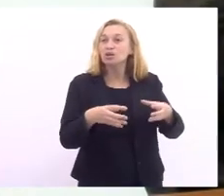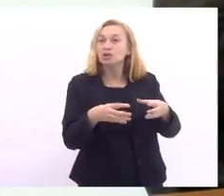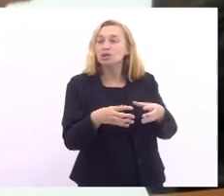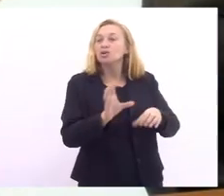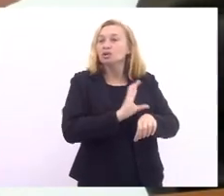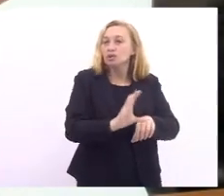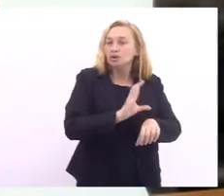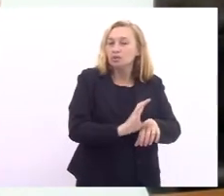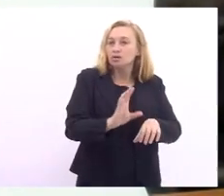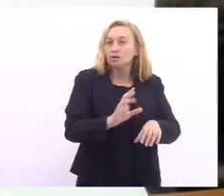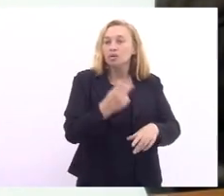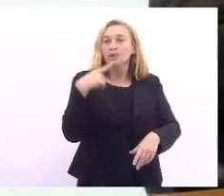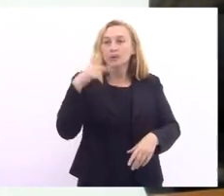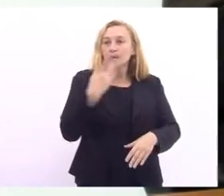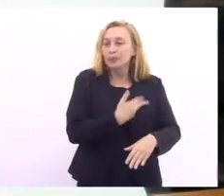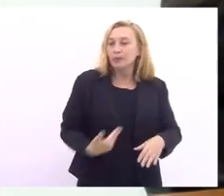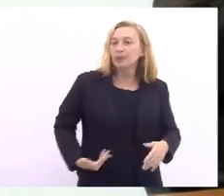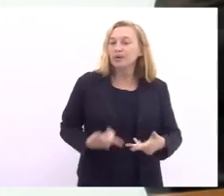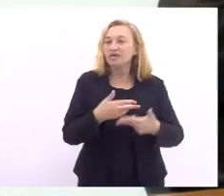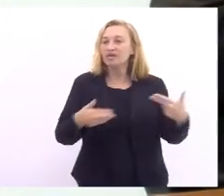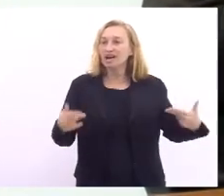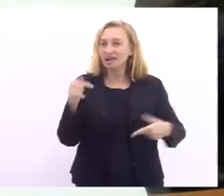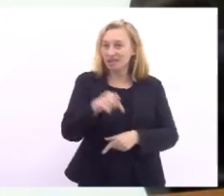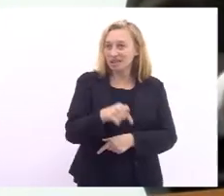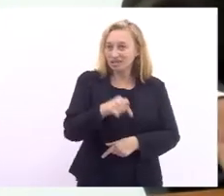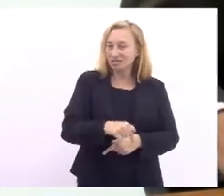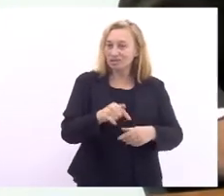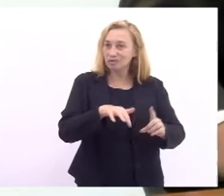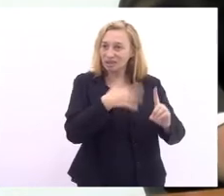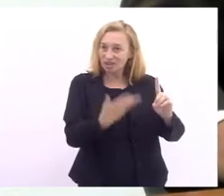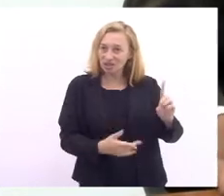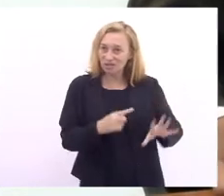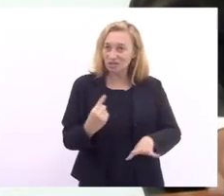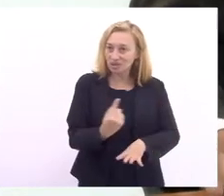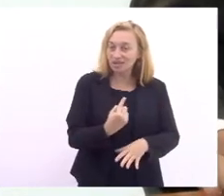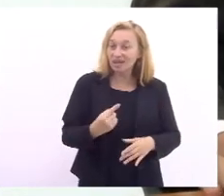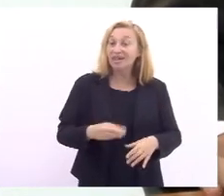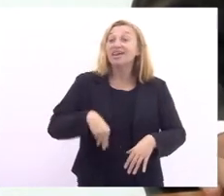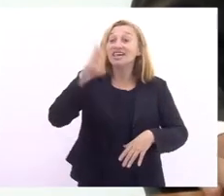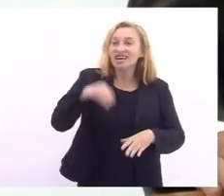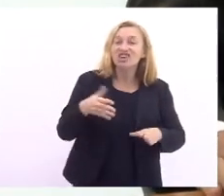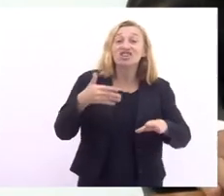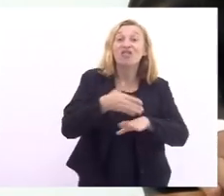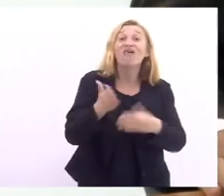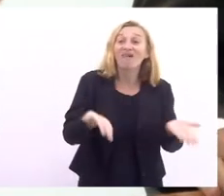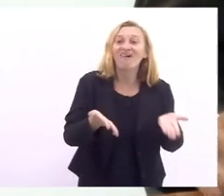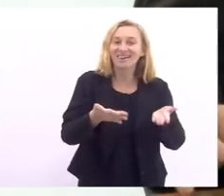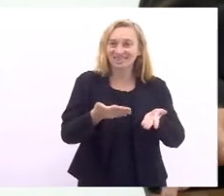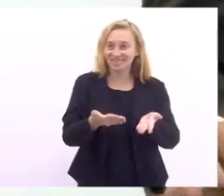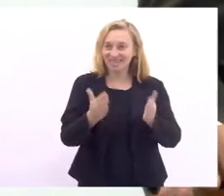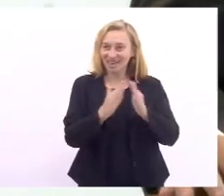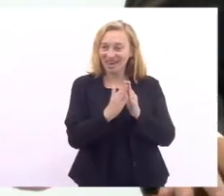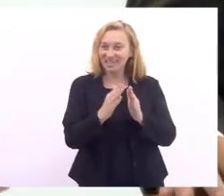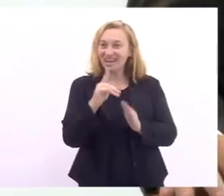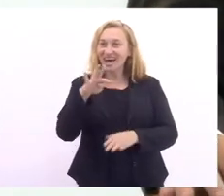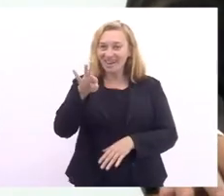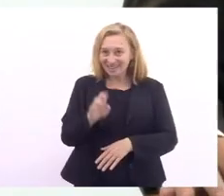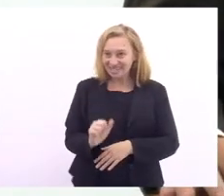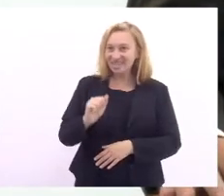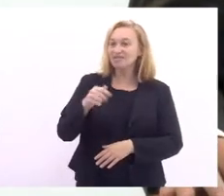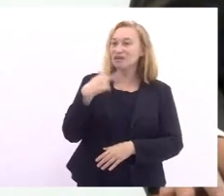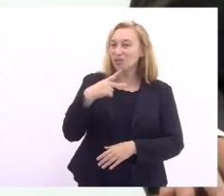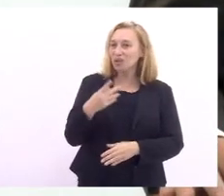de políticas públicas que muitos vieram aqui hoje prestigiar a gente e agradecer quem acabou de chegar na casa do Fluminense age a Larissa falou a gente